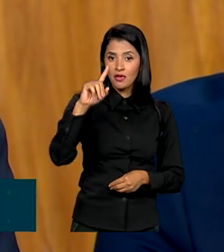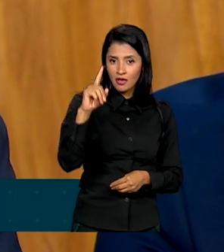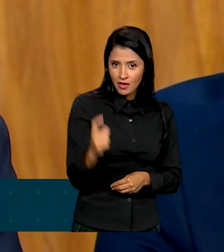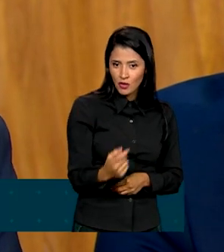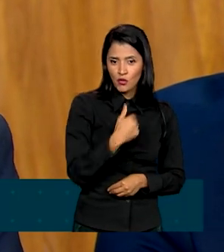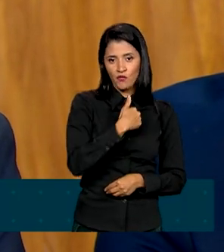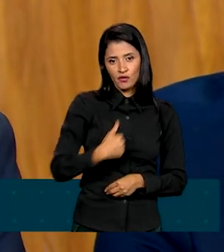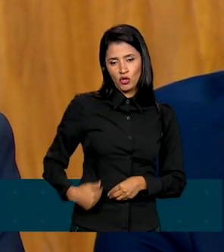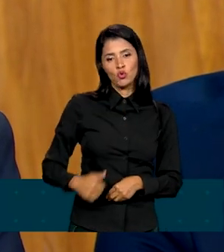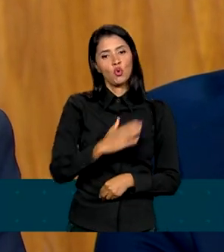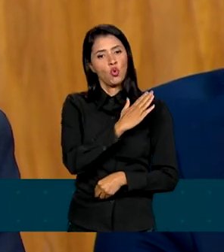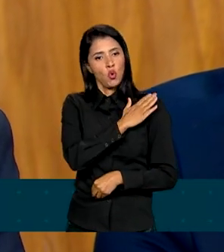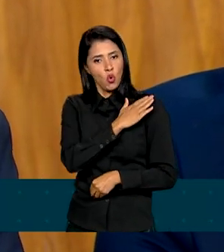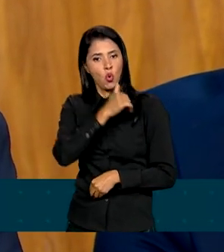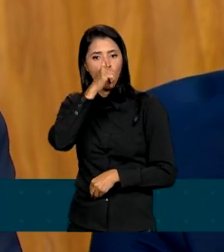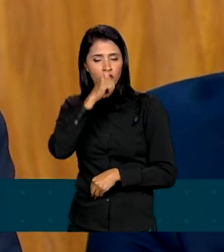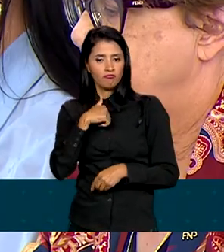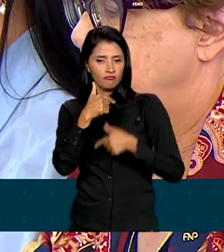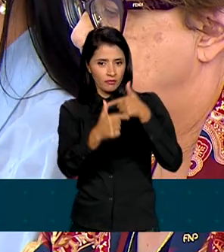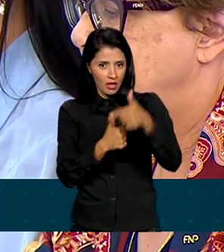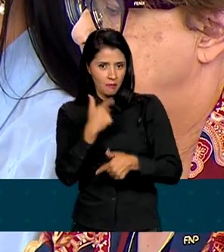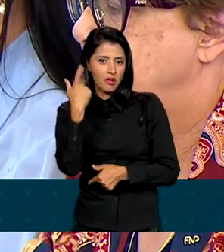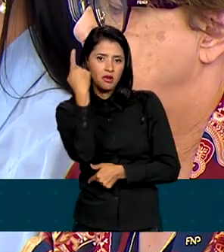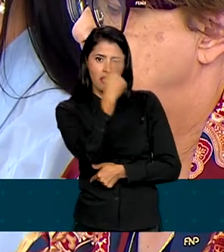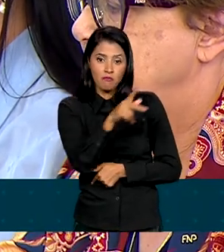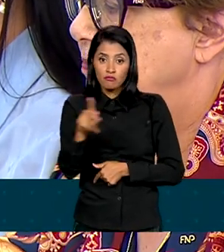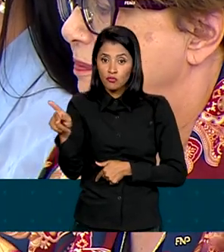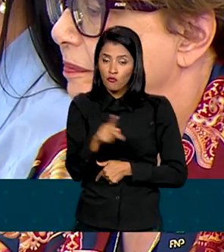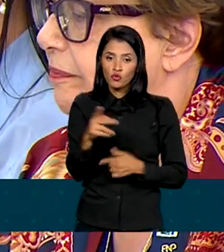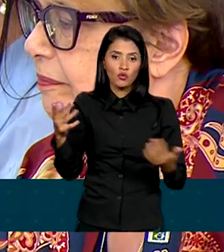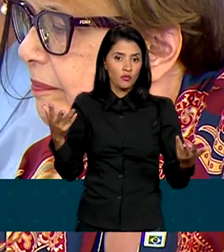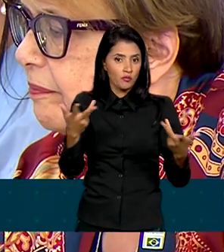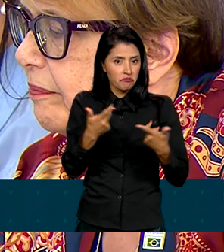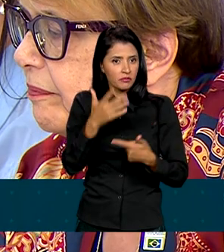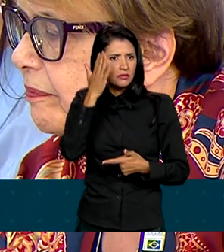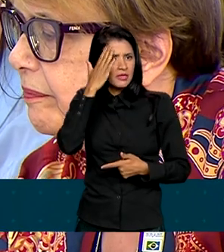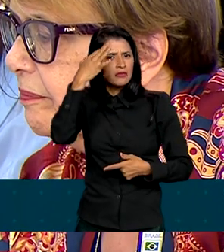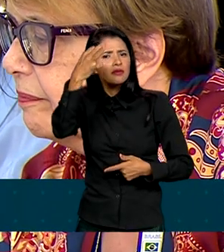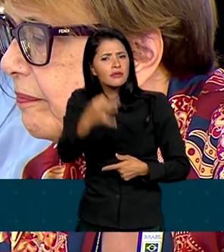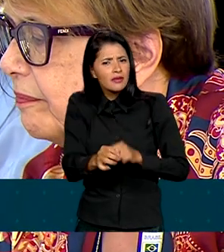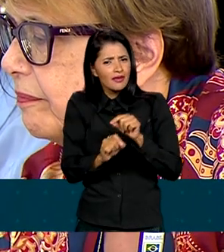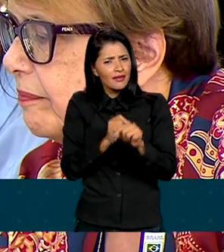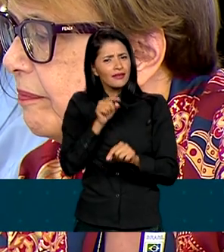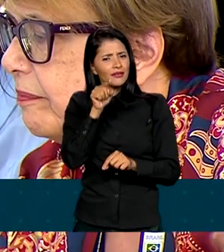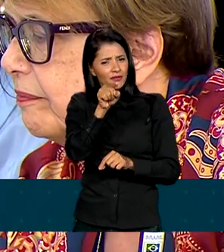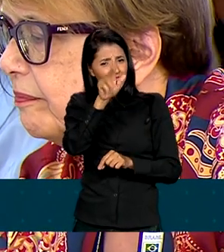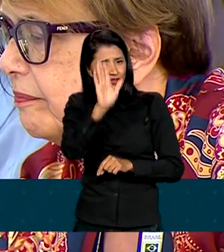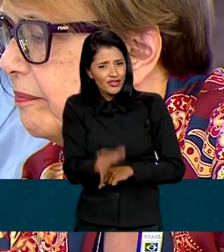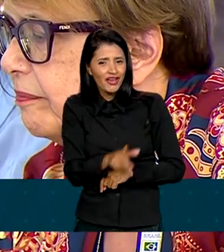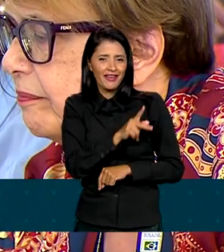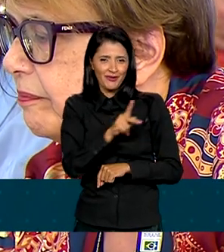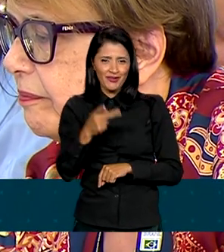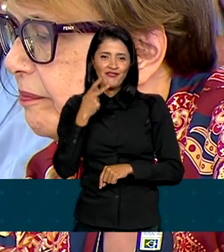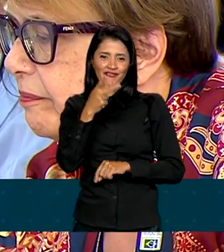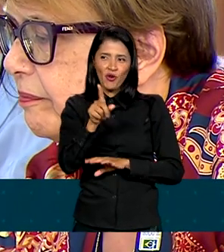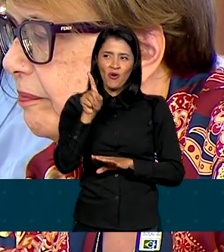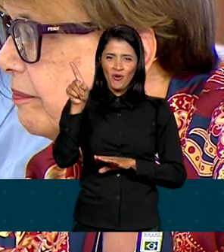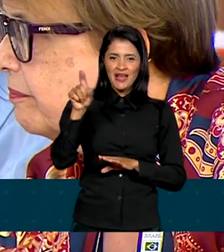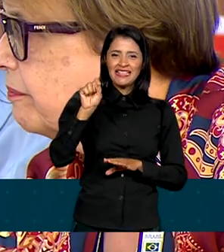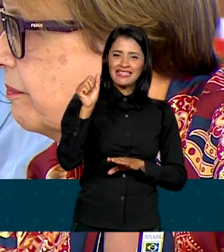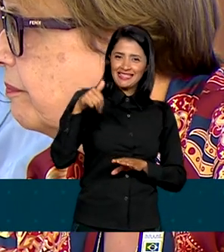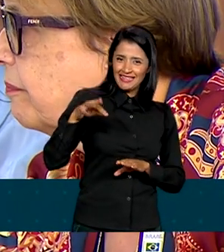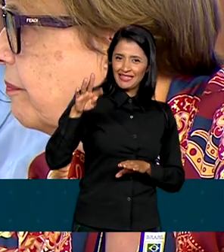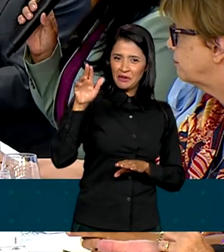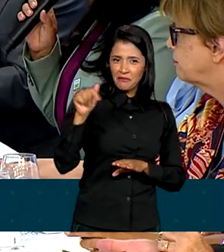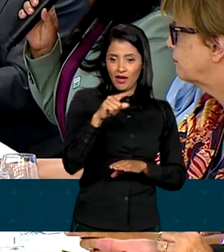Rui Costa, trabalhei com ele, um grande professor. E tenho certeza, como o senhor disse, Lula, em Santo Amaro, o senhor estar com um